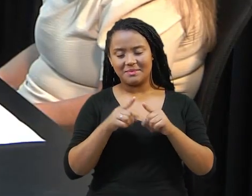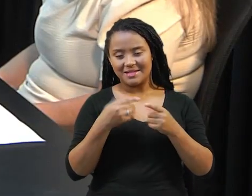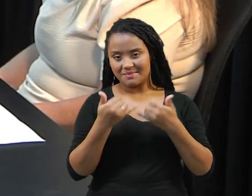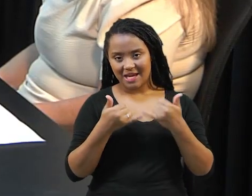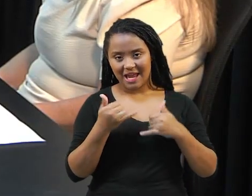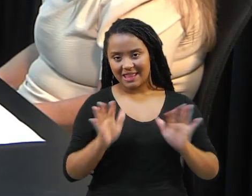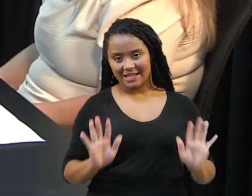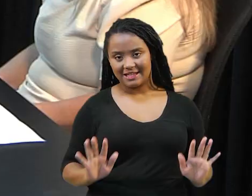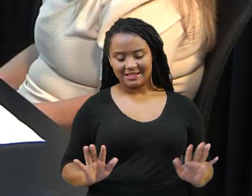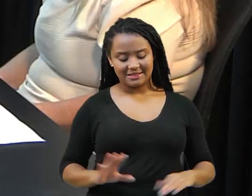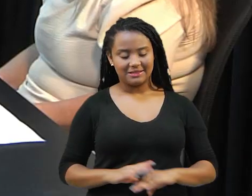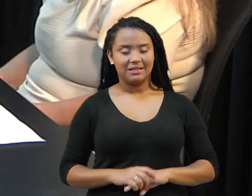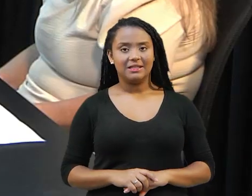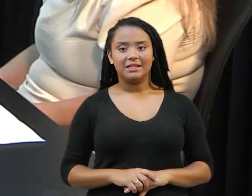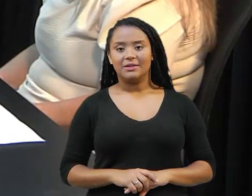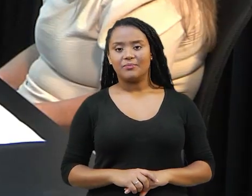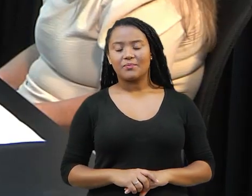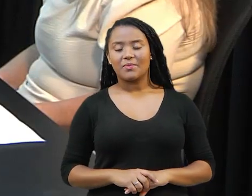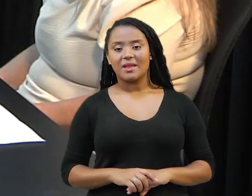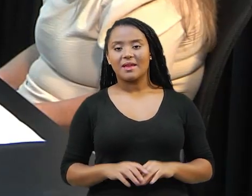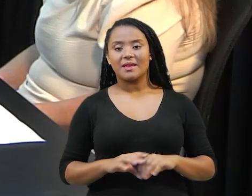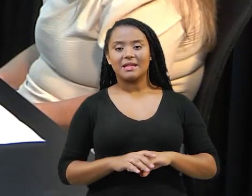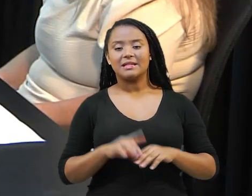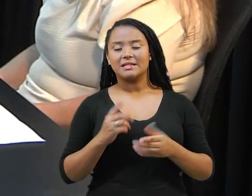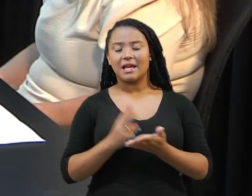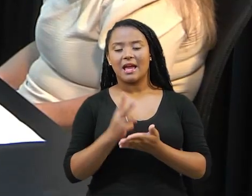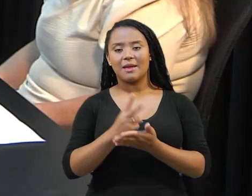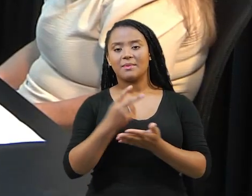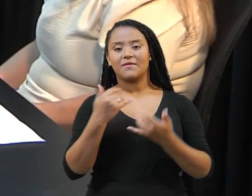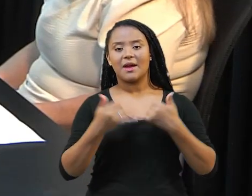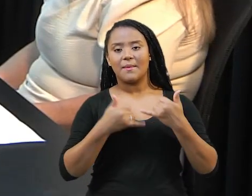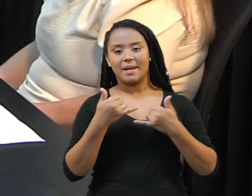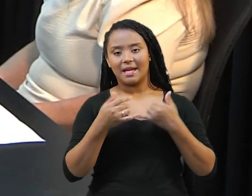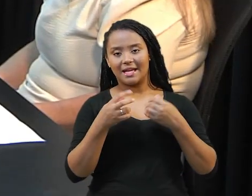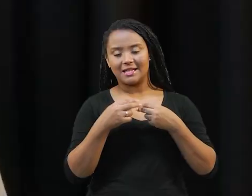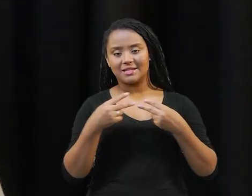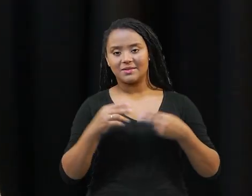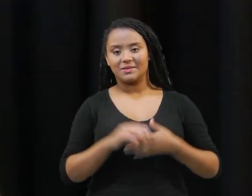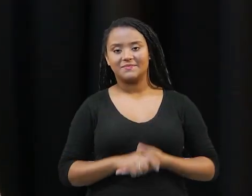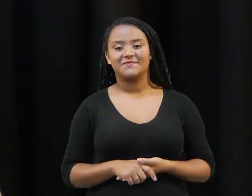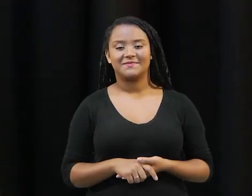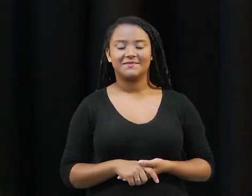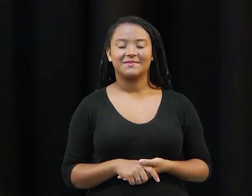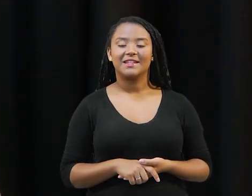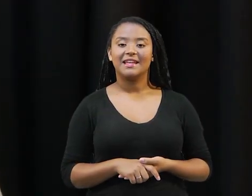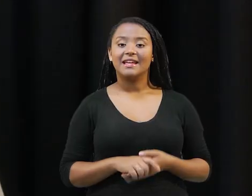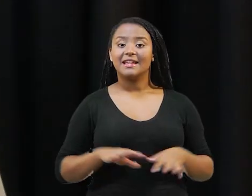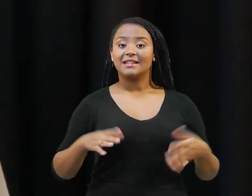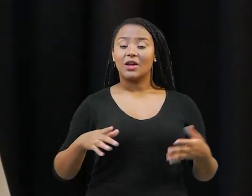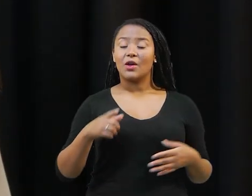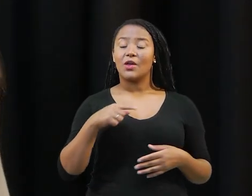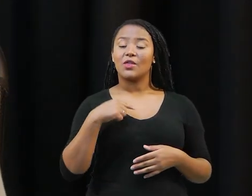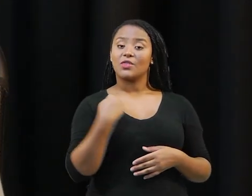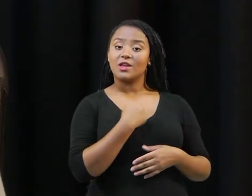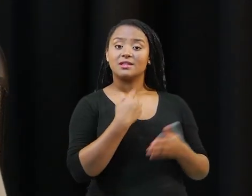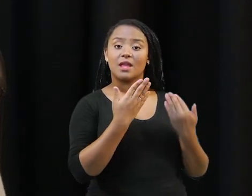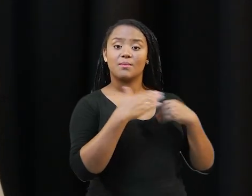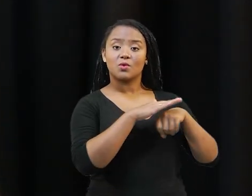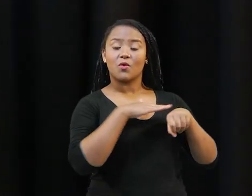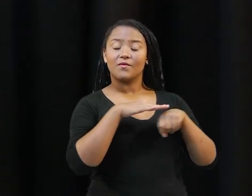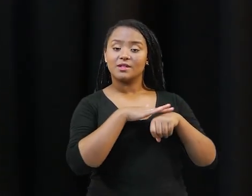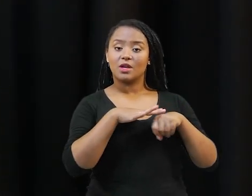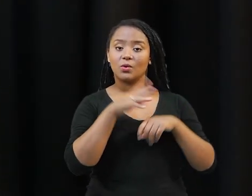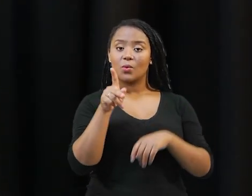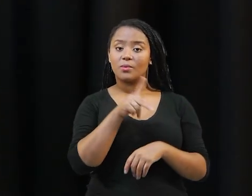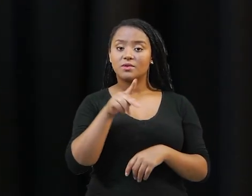sempre foi, como eram os mais novos, eles sempre zoavam mesmo. Nós estamos falando com o professor da FAMED, o Dr. Paulo